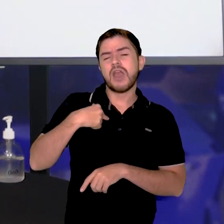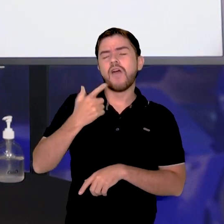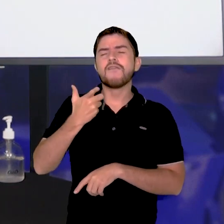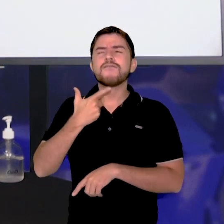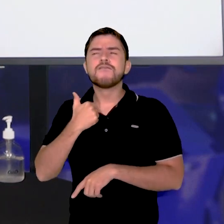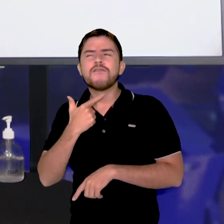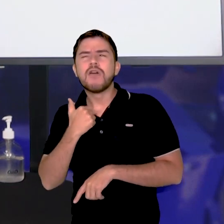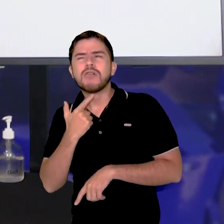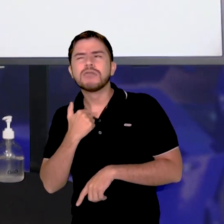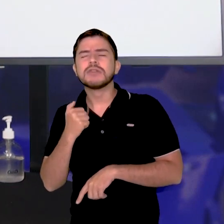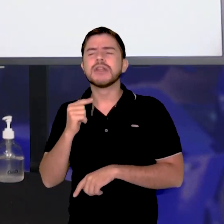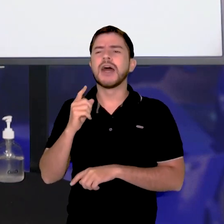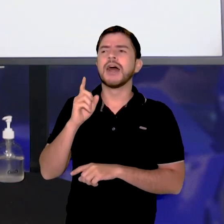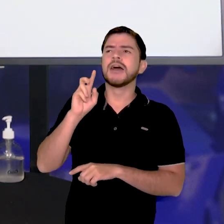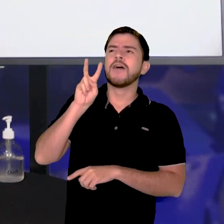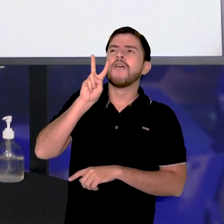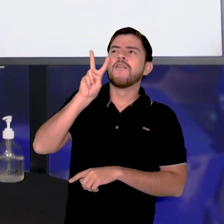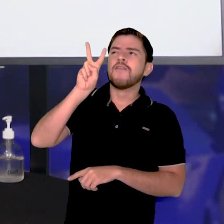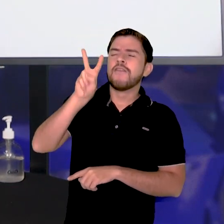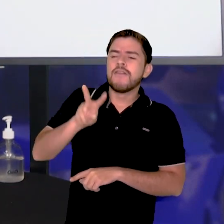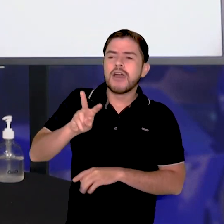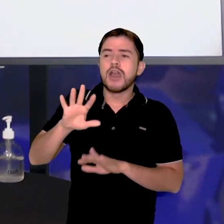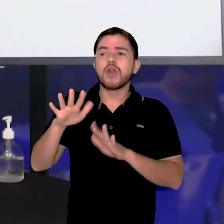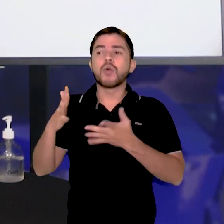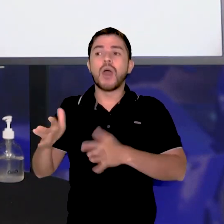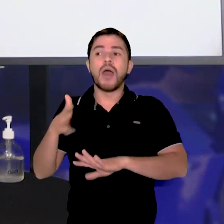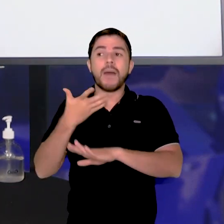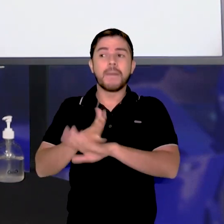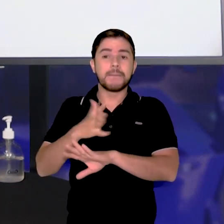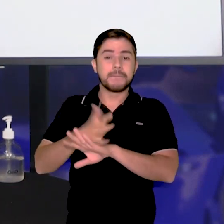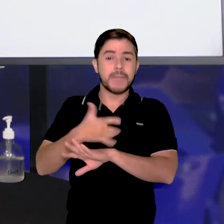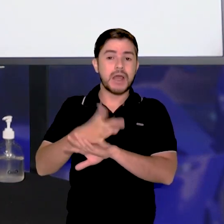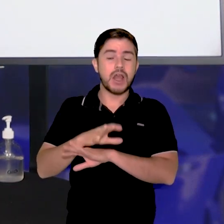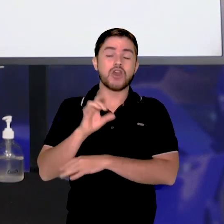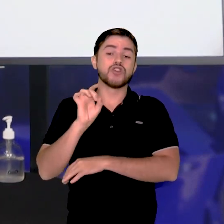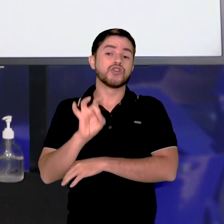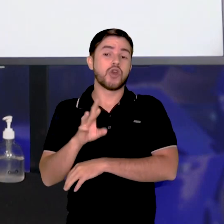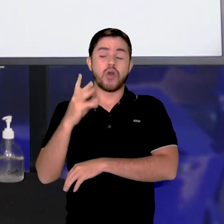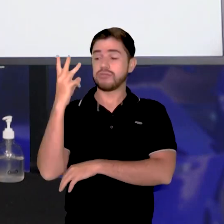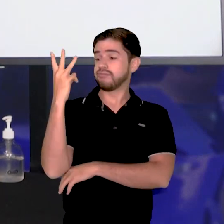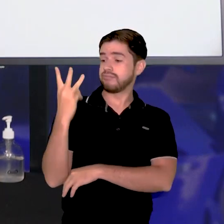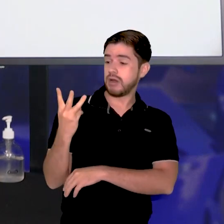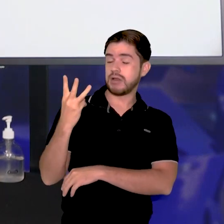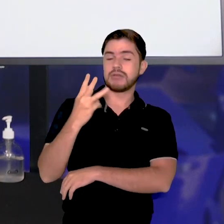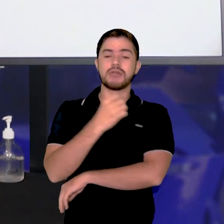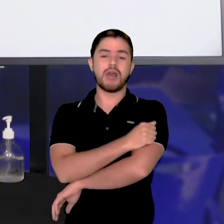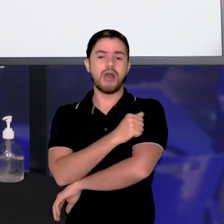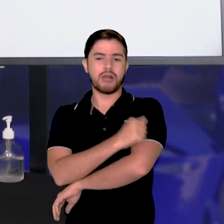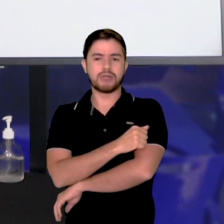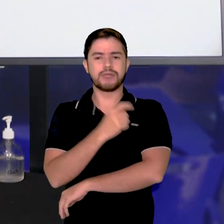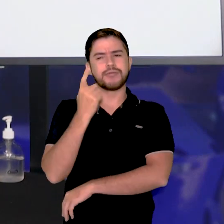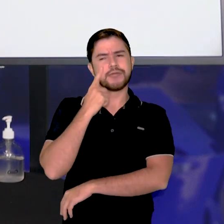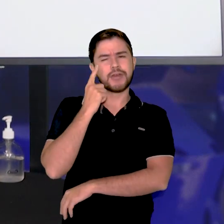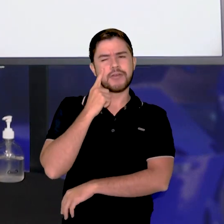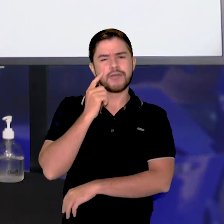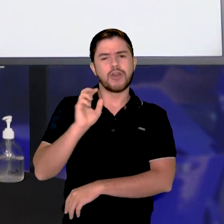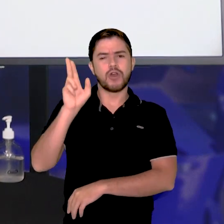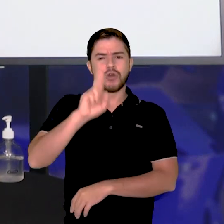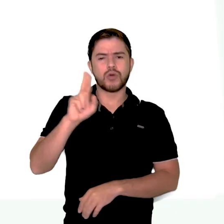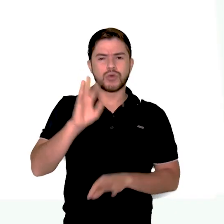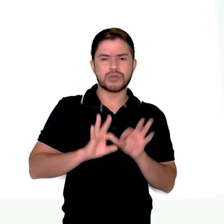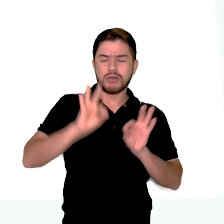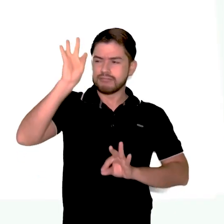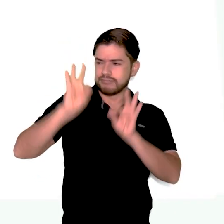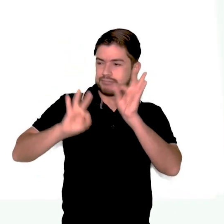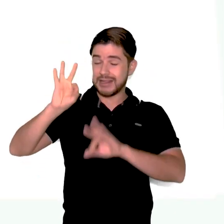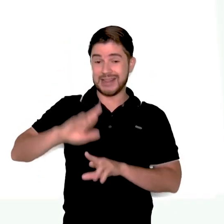identificar, por exemplo, qual das atividades é praticada por apenas 3 alunos. Aqui vamos tentar utilizar um gráfico diferente para a gente